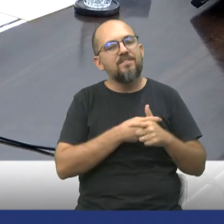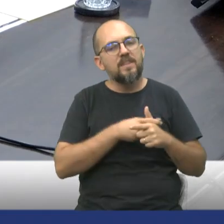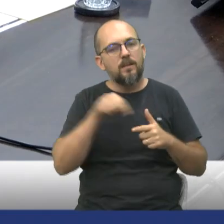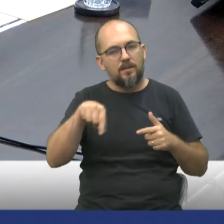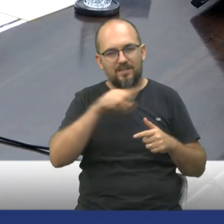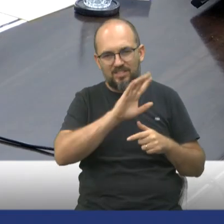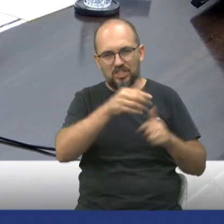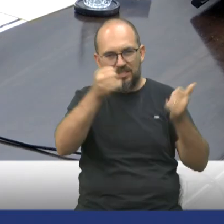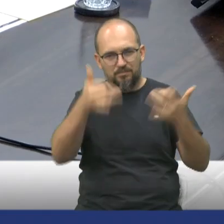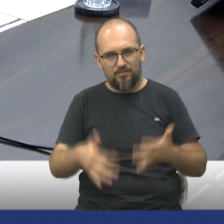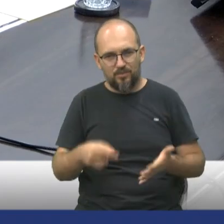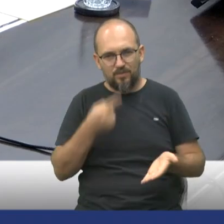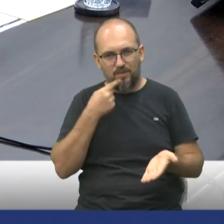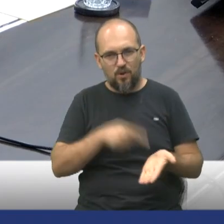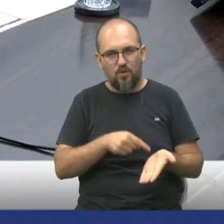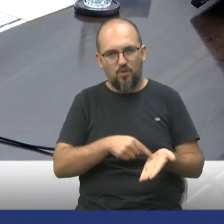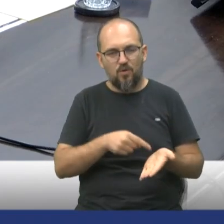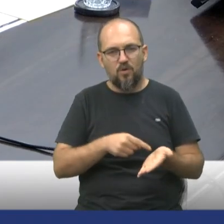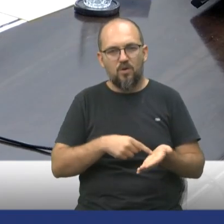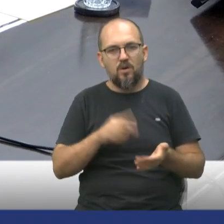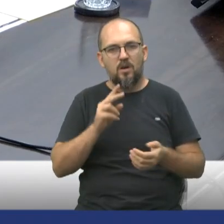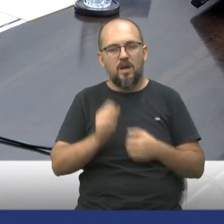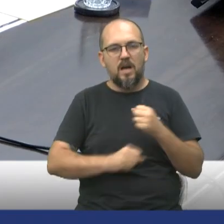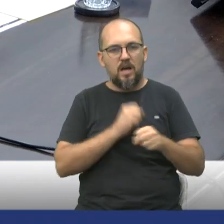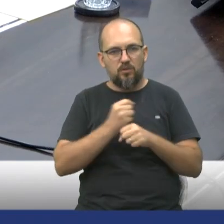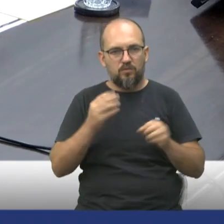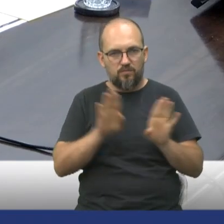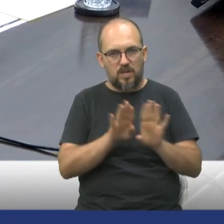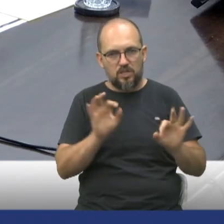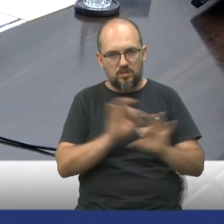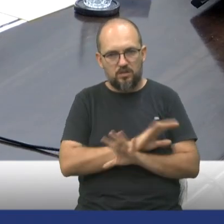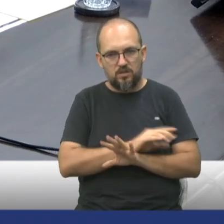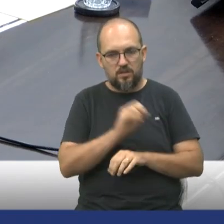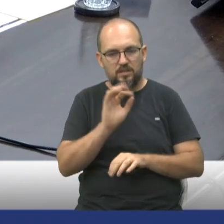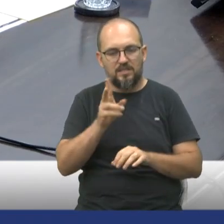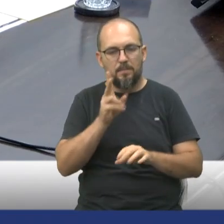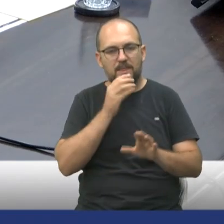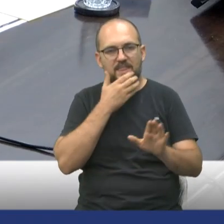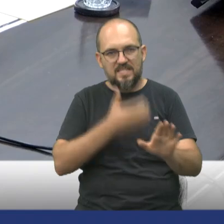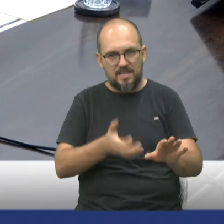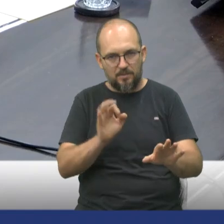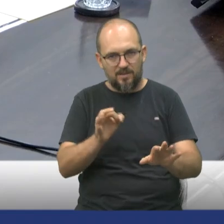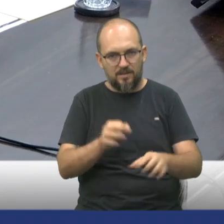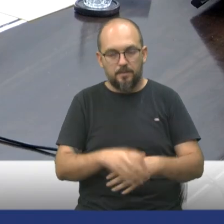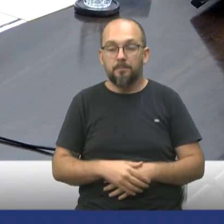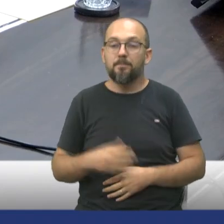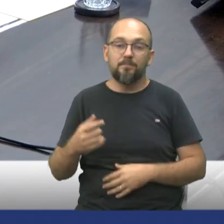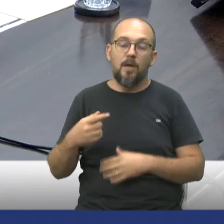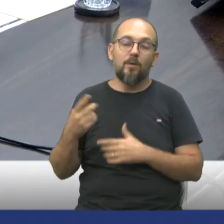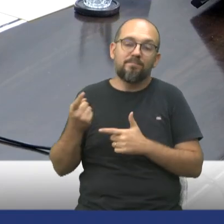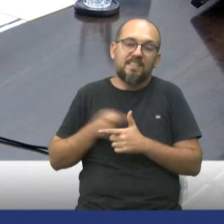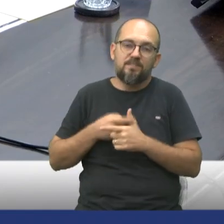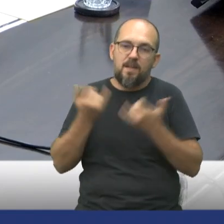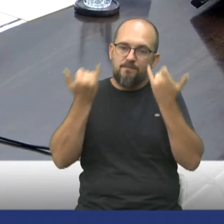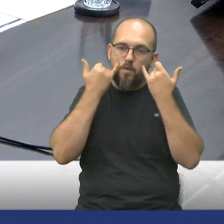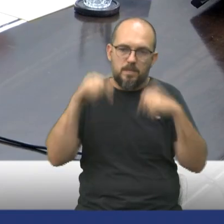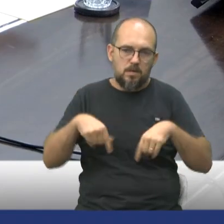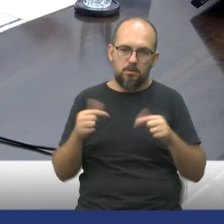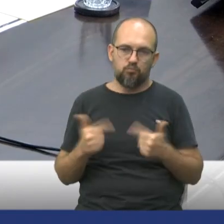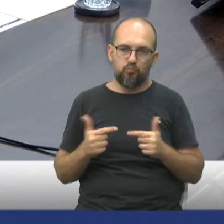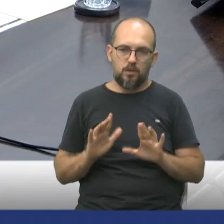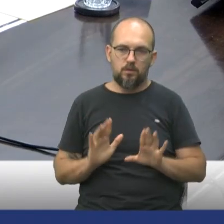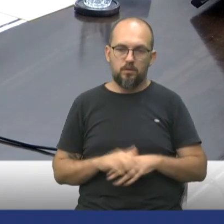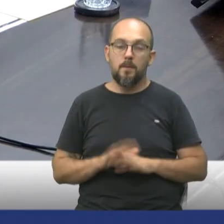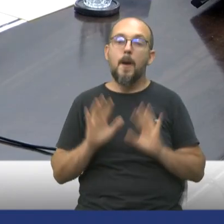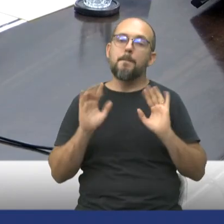colocou aqui, né? Que fecha no ano lá, né? Termina o ano. A dívida também a gente não está com essa informação aqui,